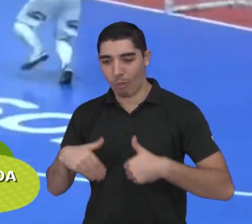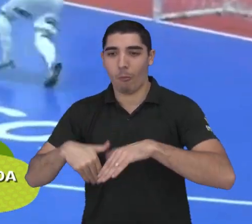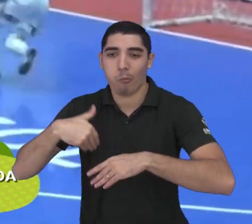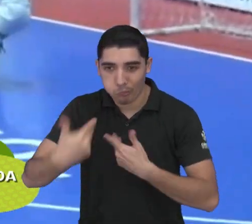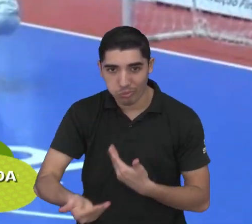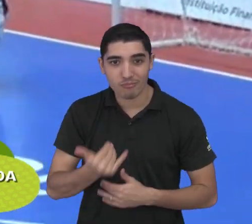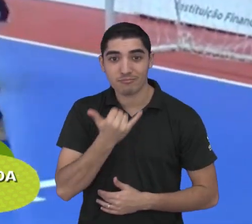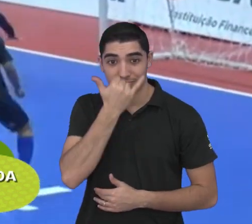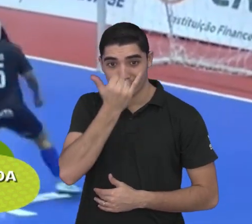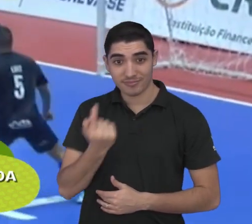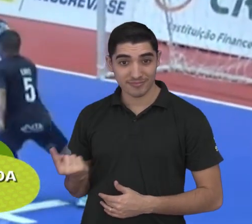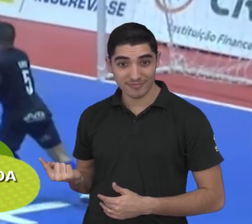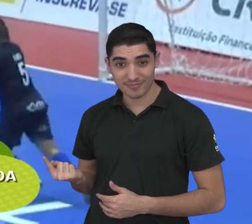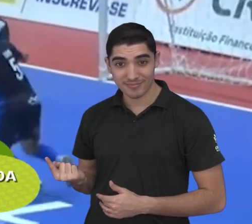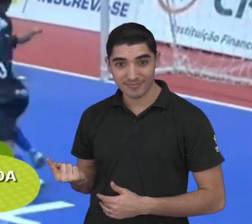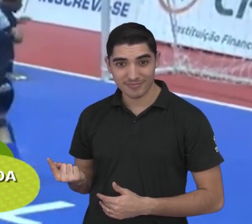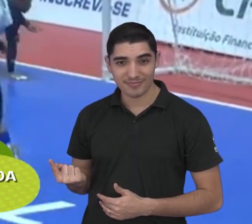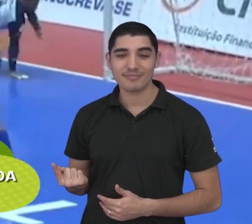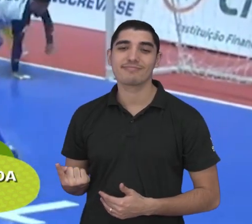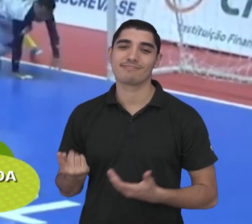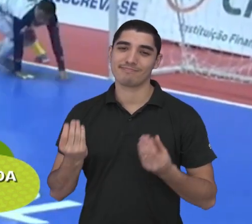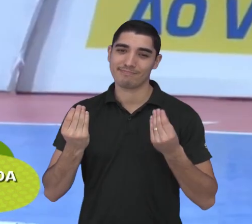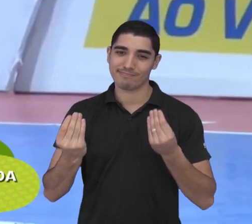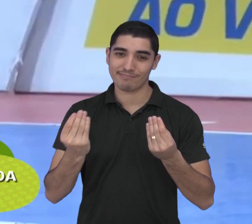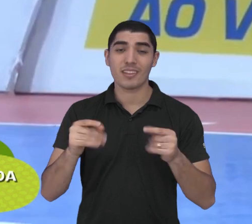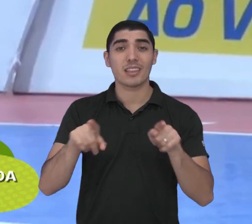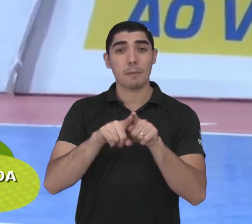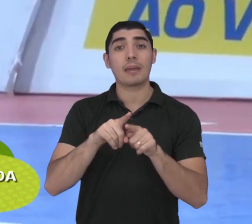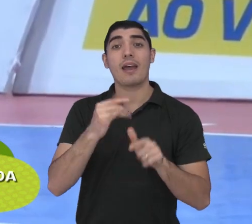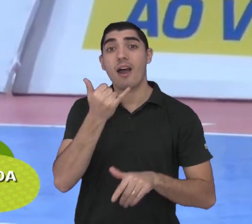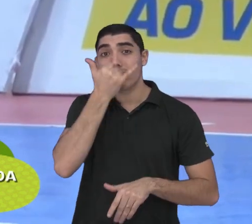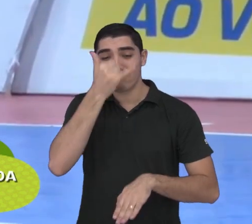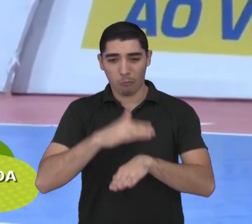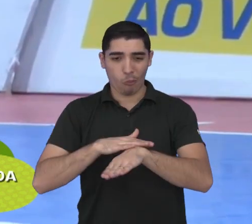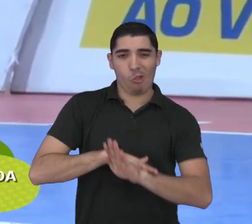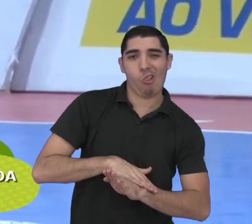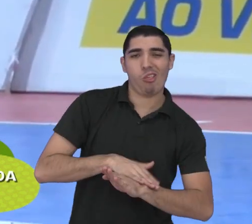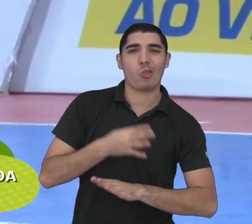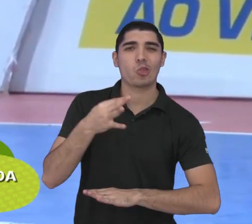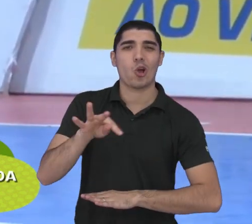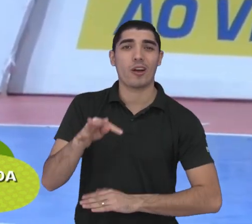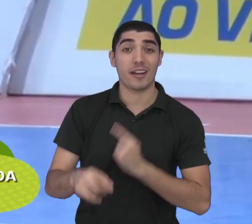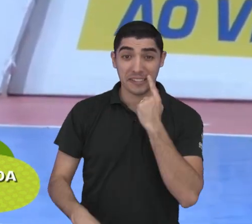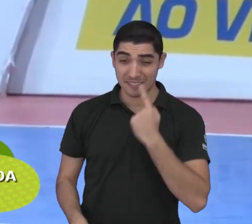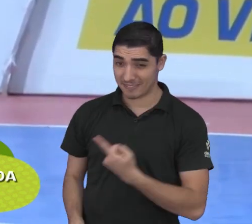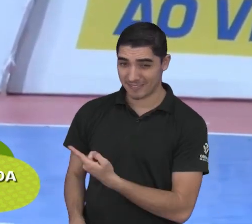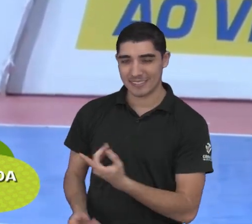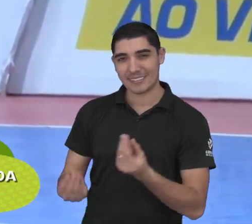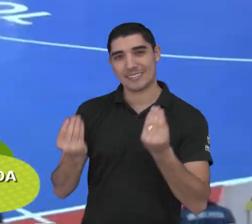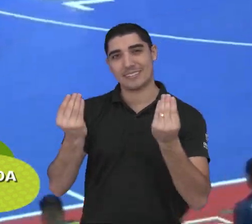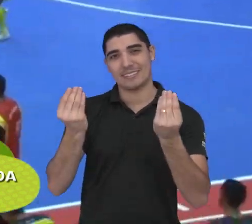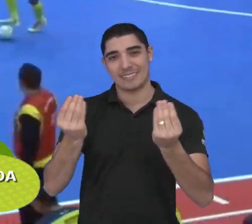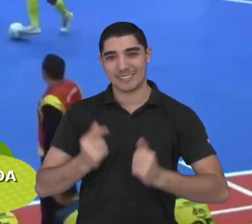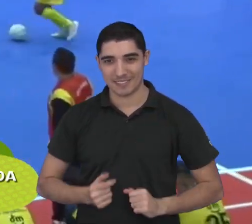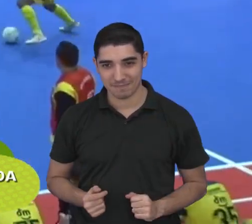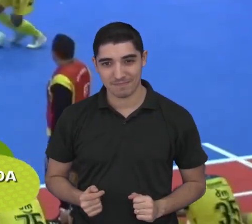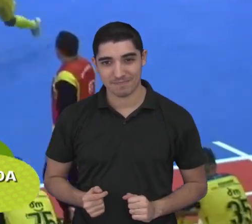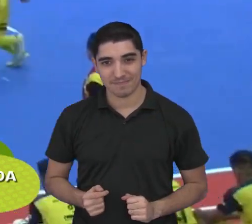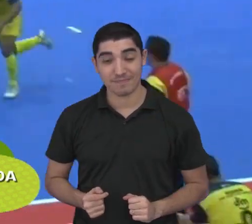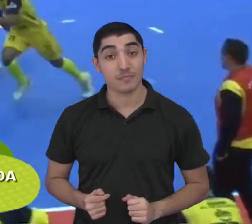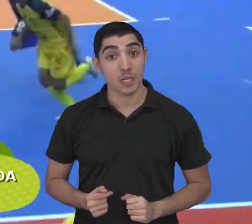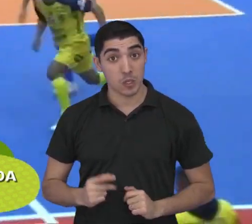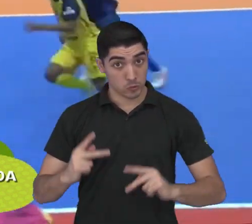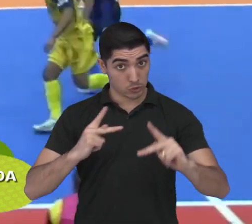perdeu a chance do terceiro. E de quebra, ainda torceu o tornozelo. Ô, Beissola! O São